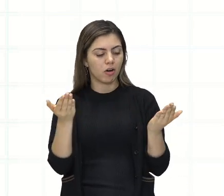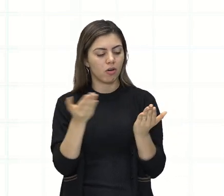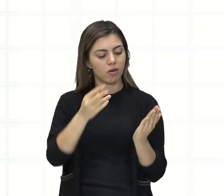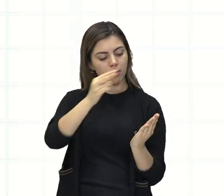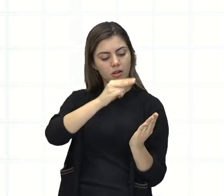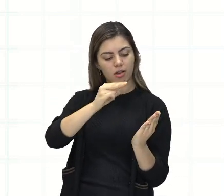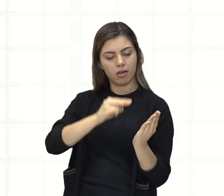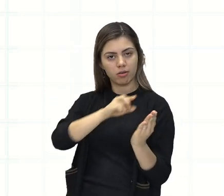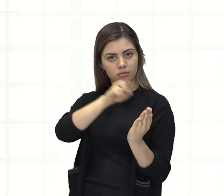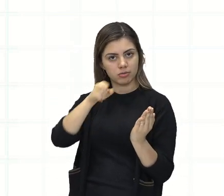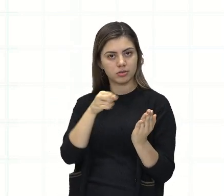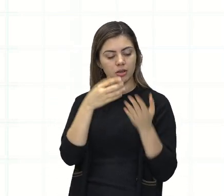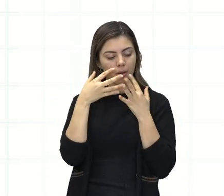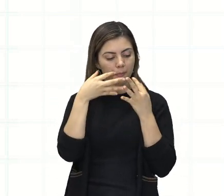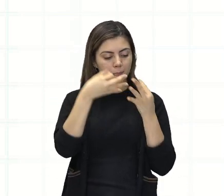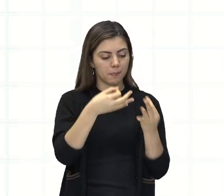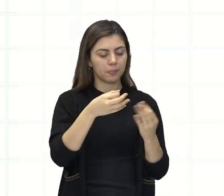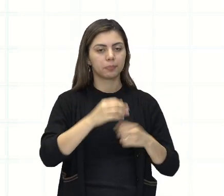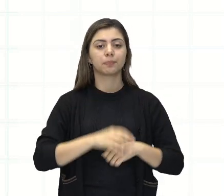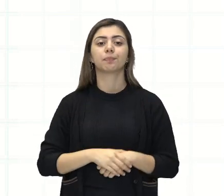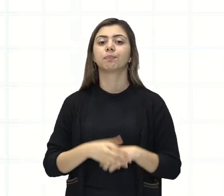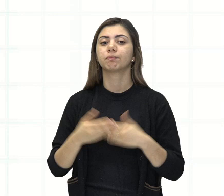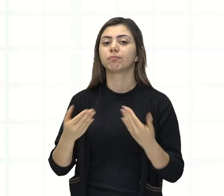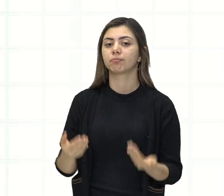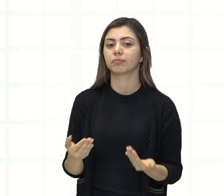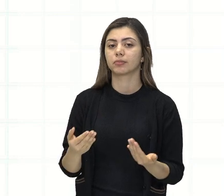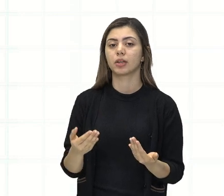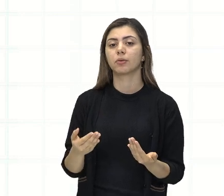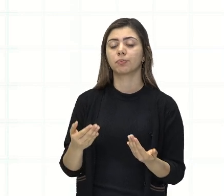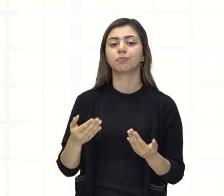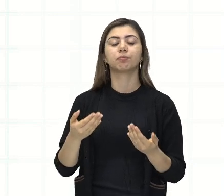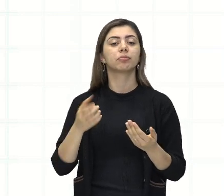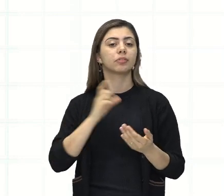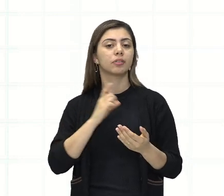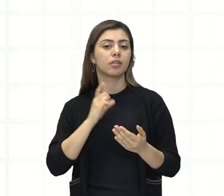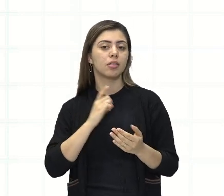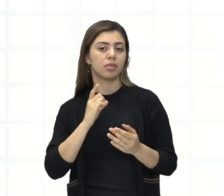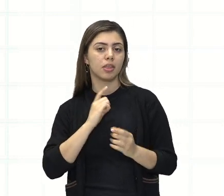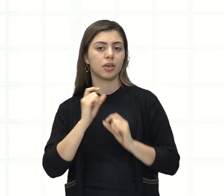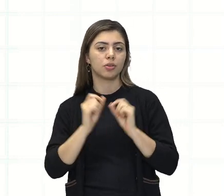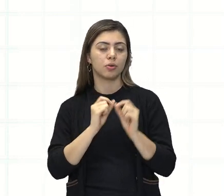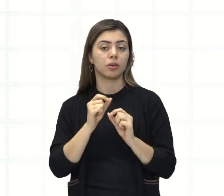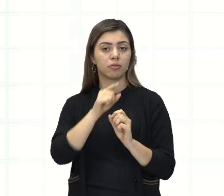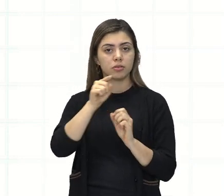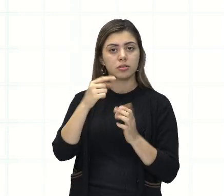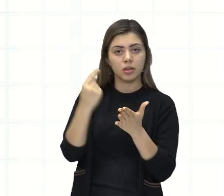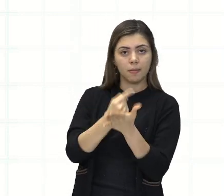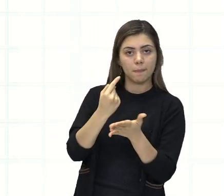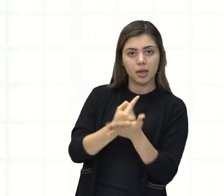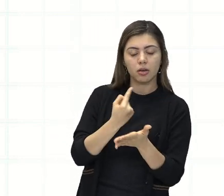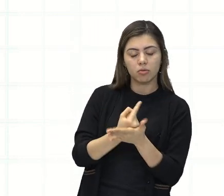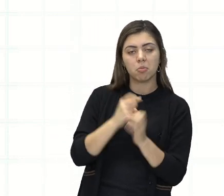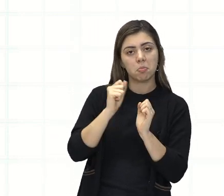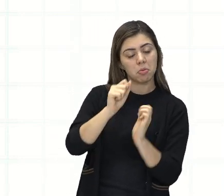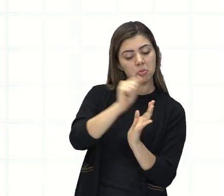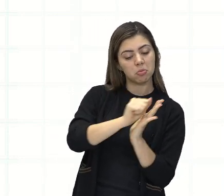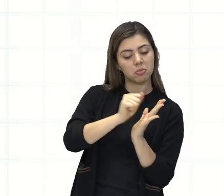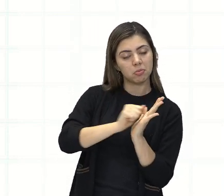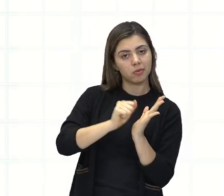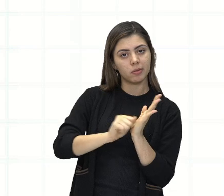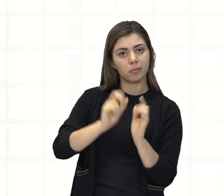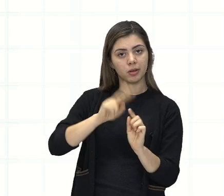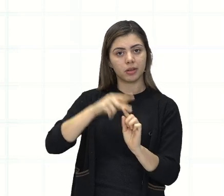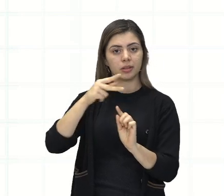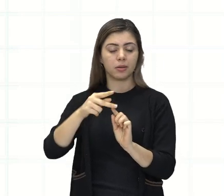prestem bastante atenção. Quando houver algum sinal de dúvida, anota, porque nós vamos ter a